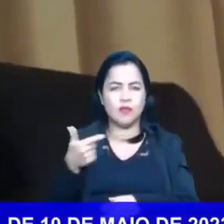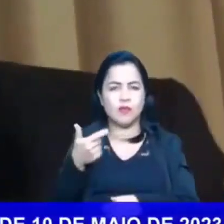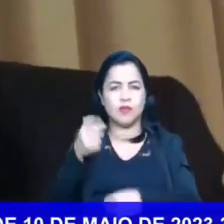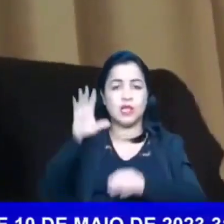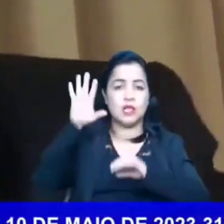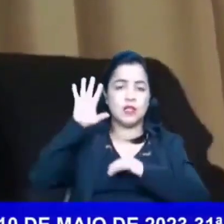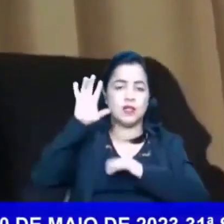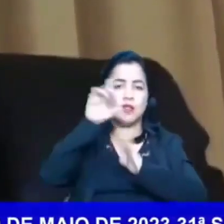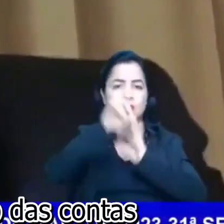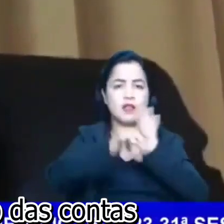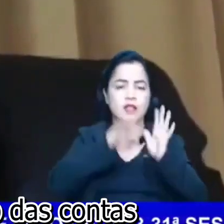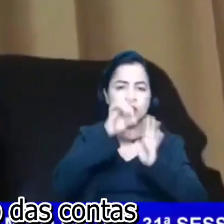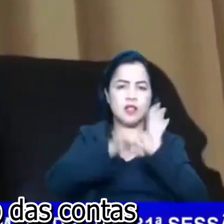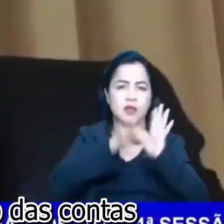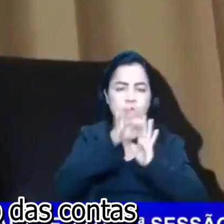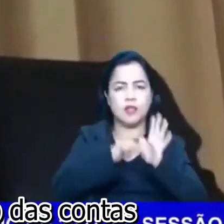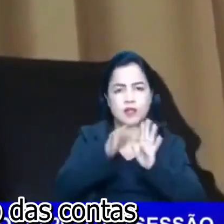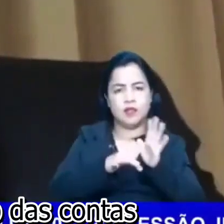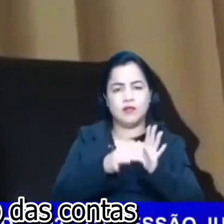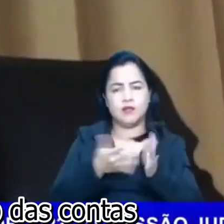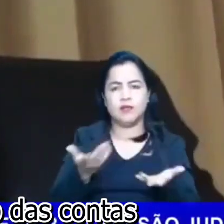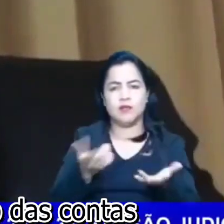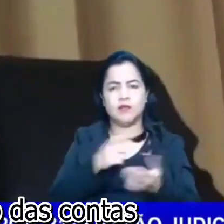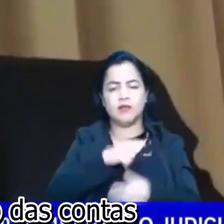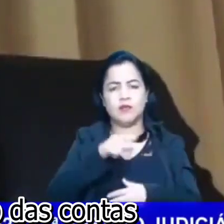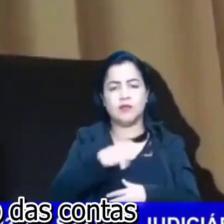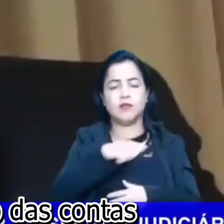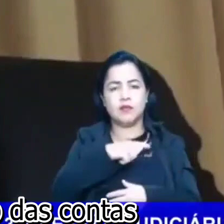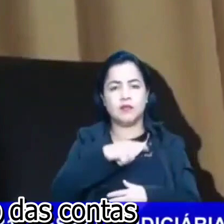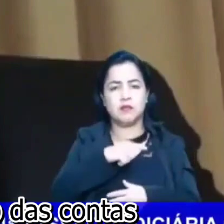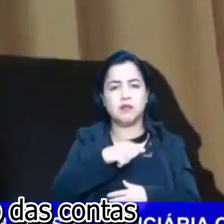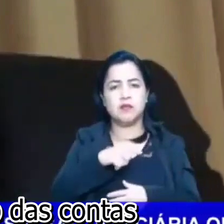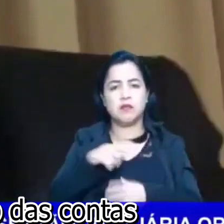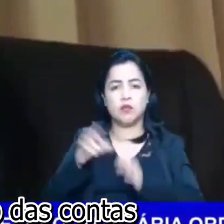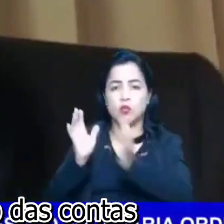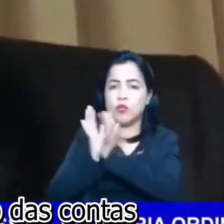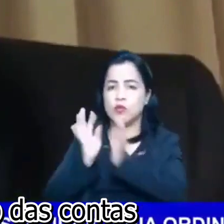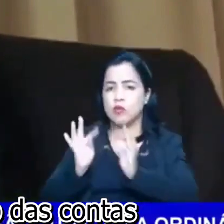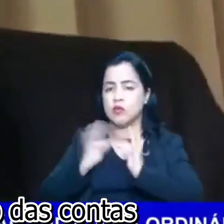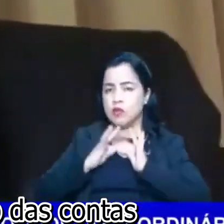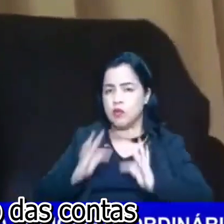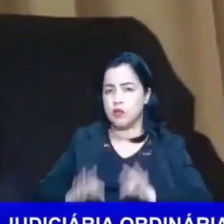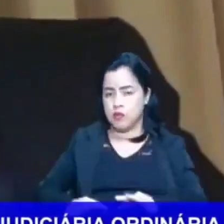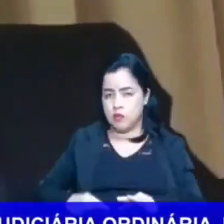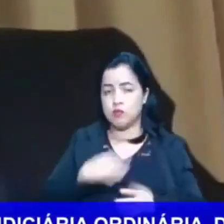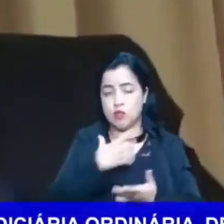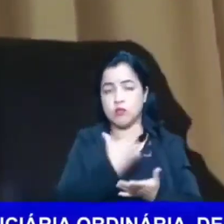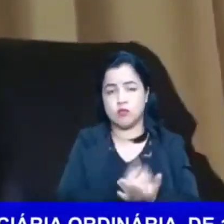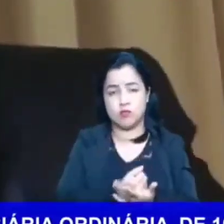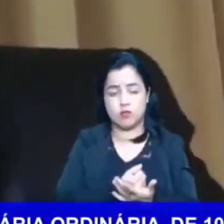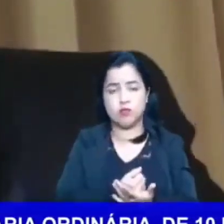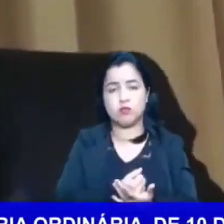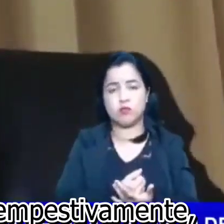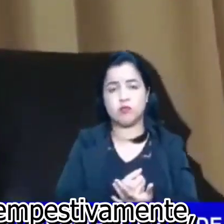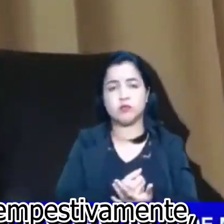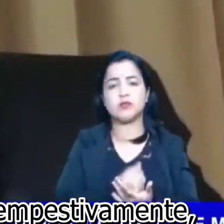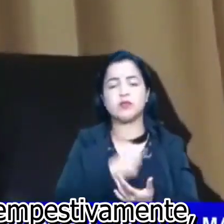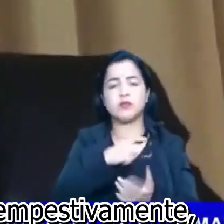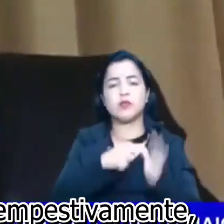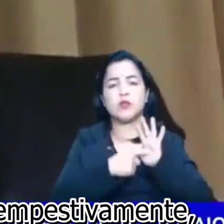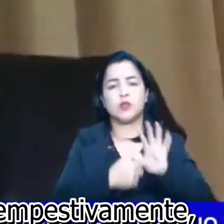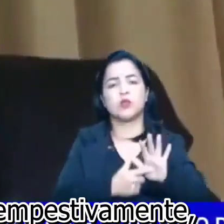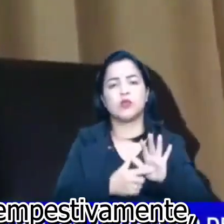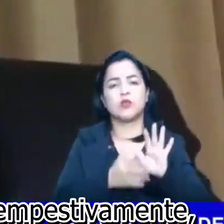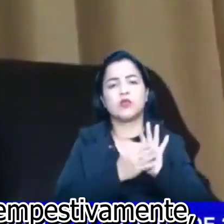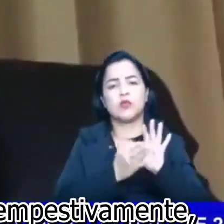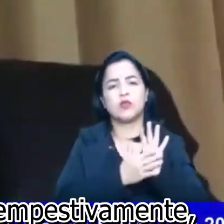federal. O parecer da unidade técnica foi pela aprovação das contas, afirma que a prestação